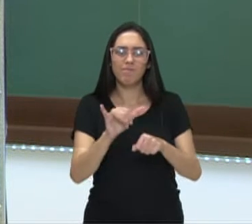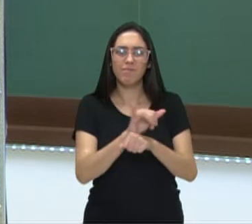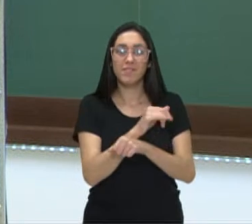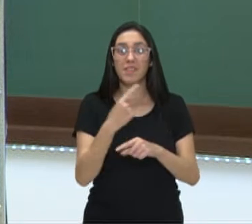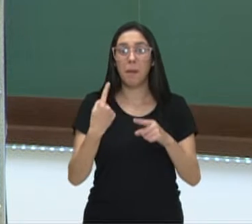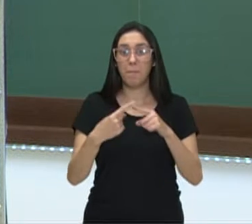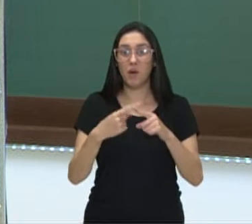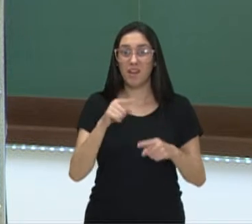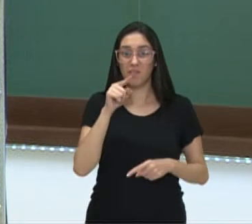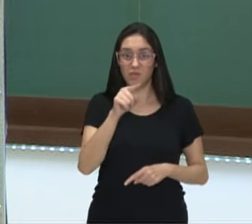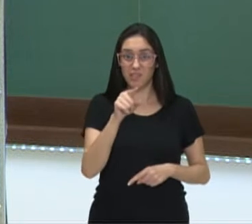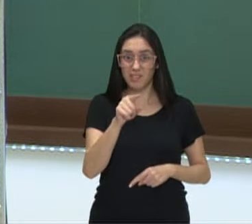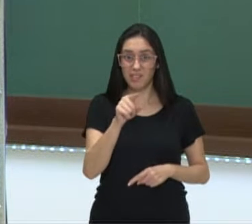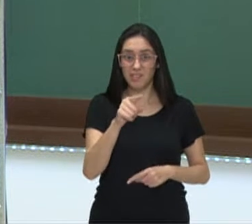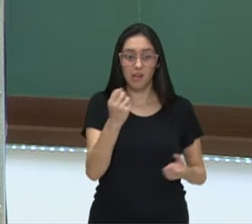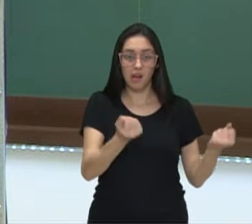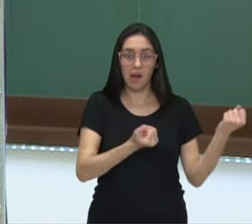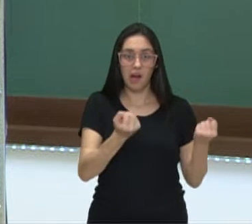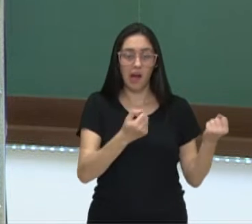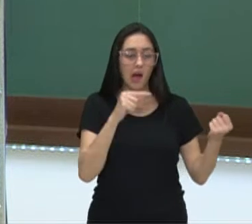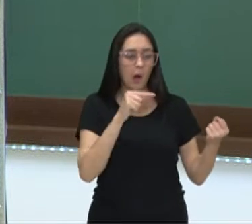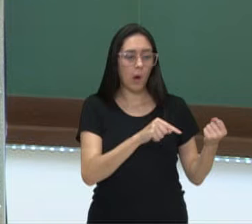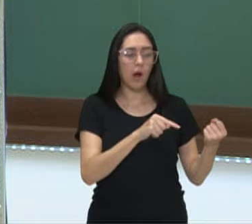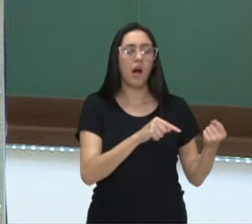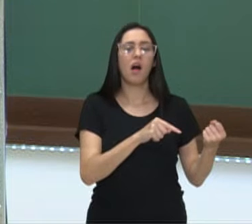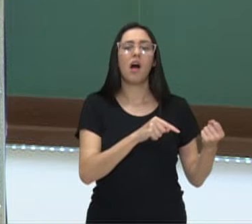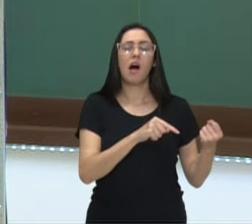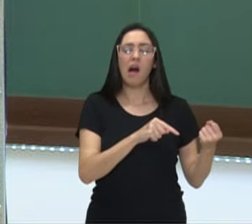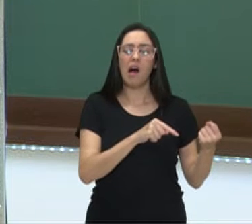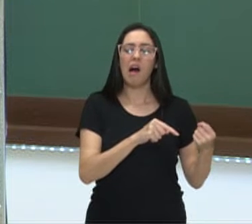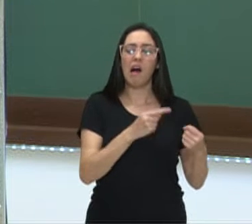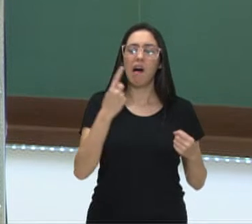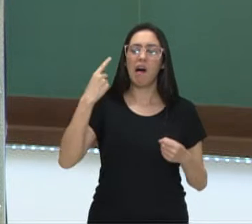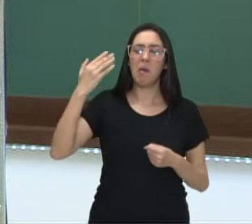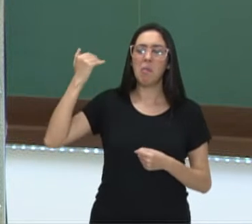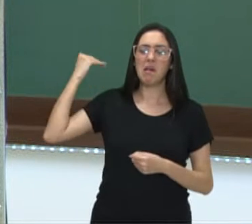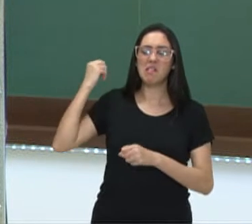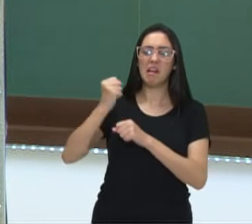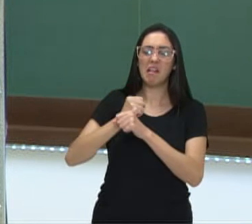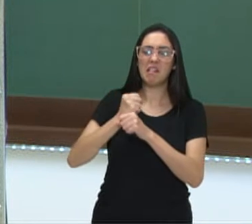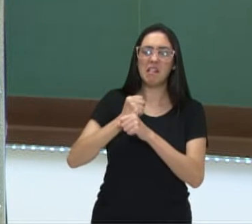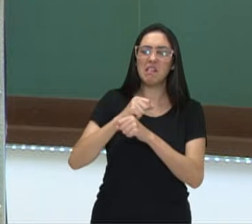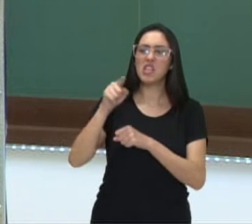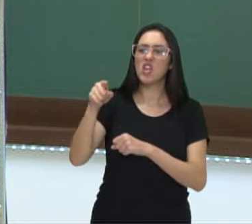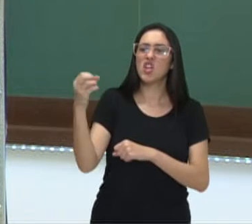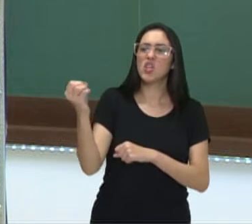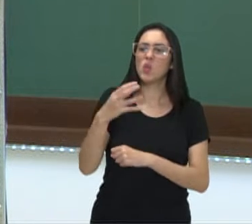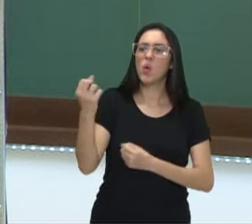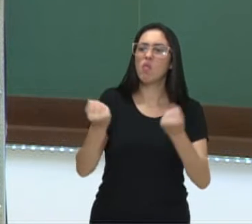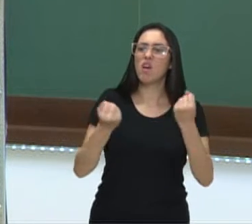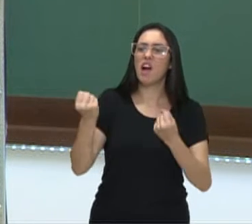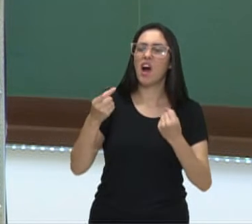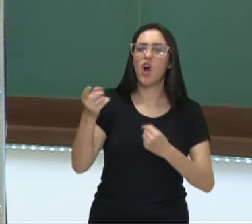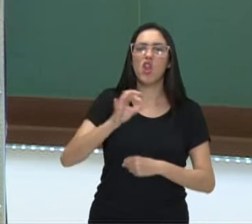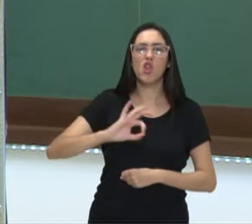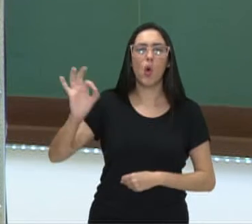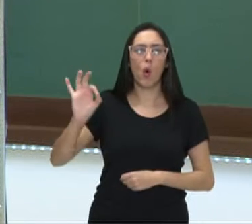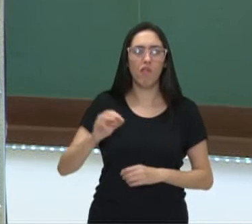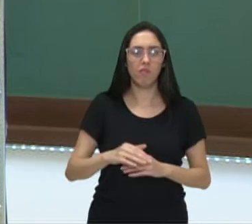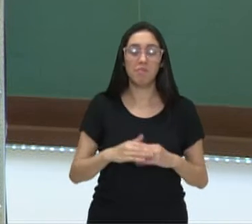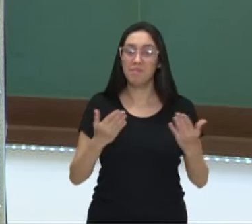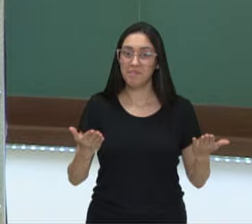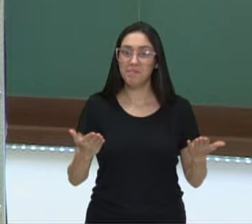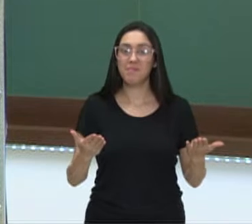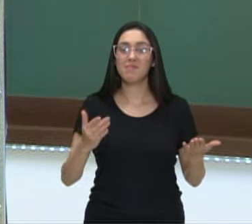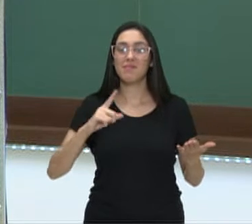que o veículo é de um determinado ano quando comparado a outros. Isto faz com que as pessoas que dispõem